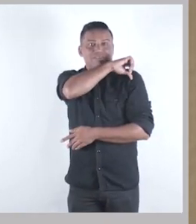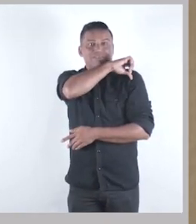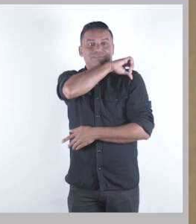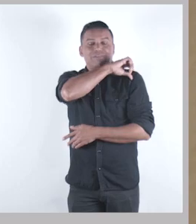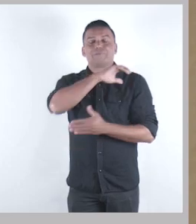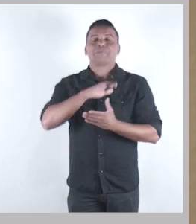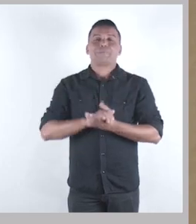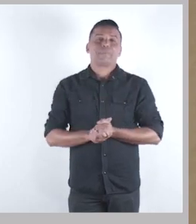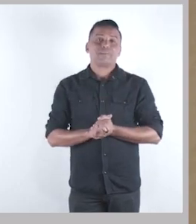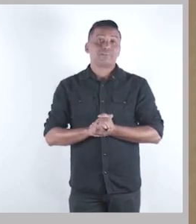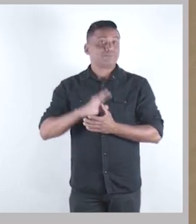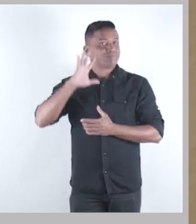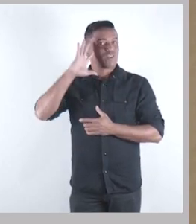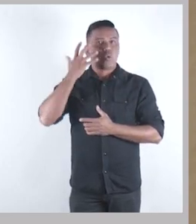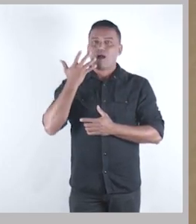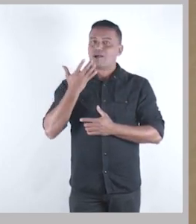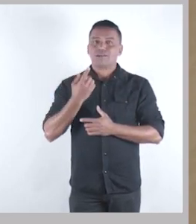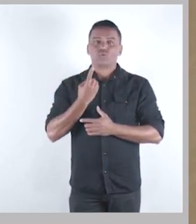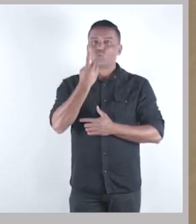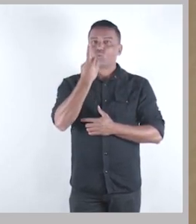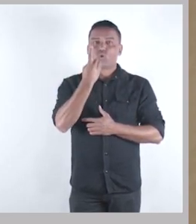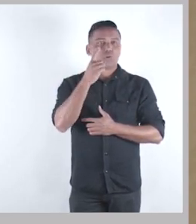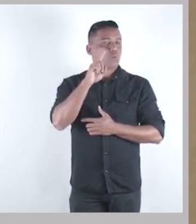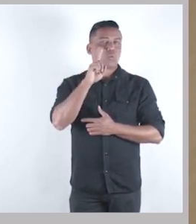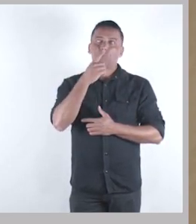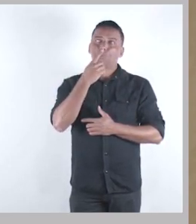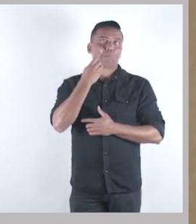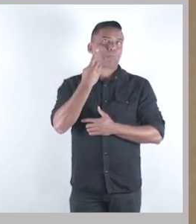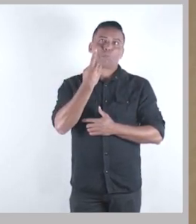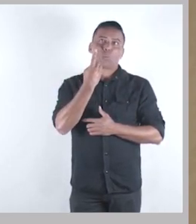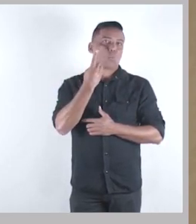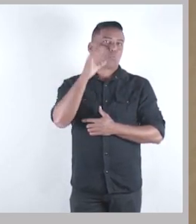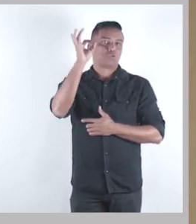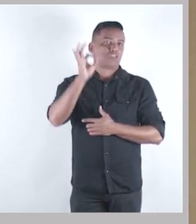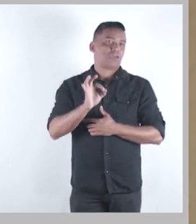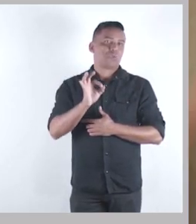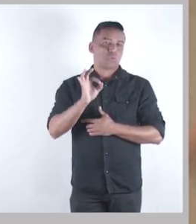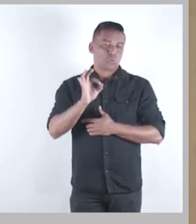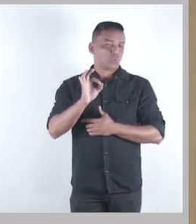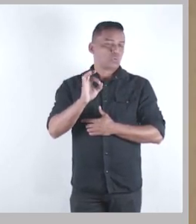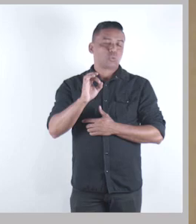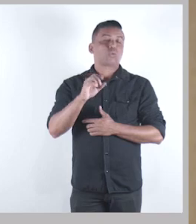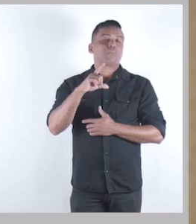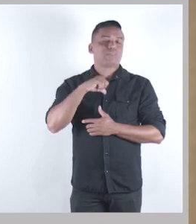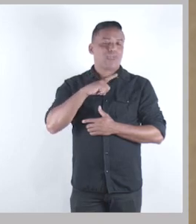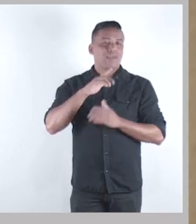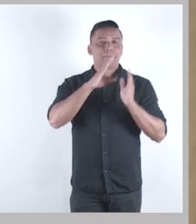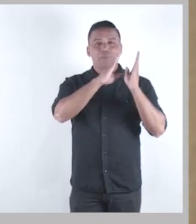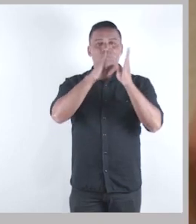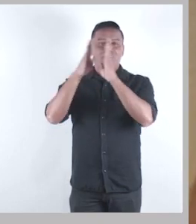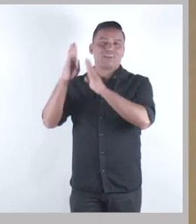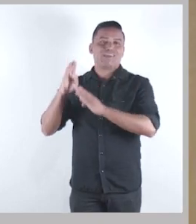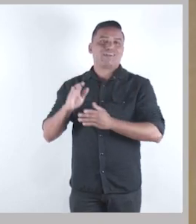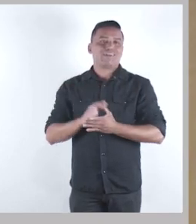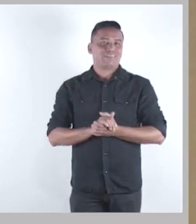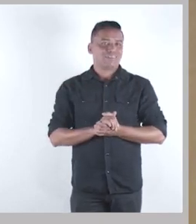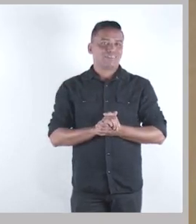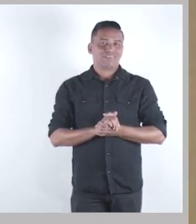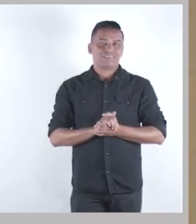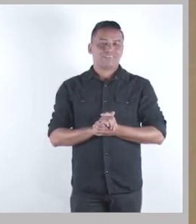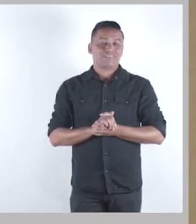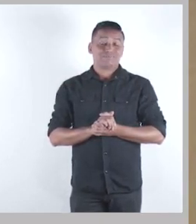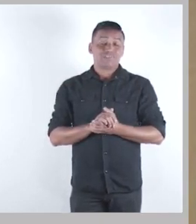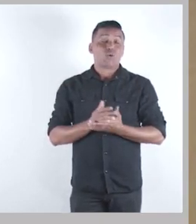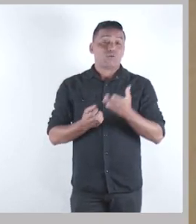que nem 1% tem uma biblioteca própria. Então, uma das grandes apostas nossas seria tentar criar